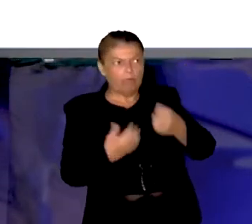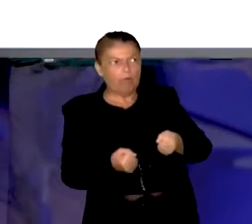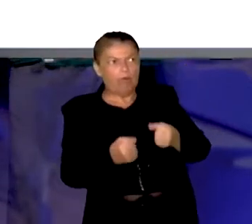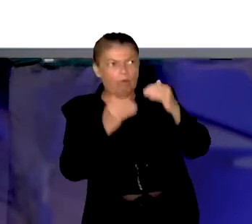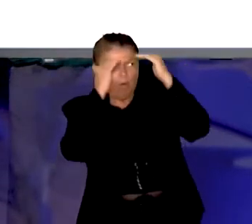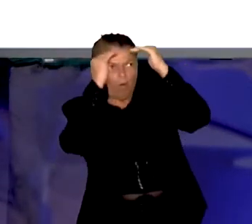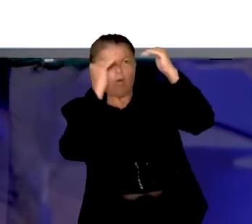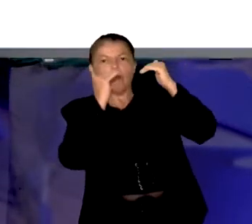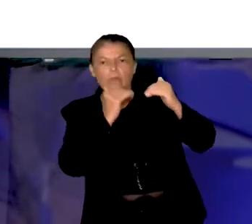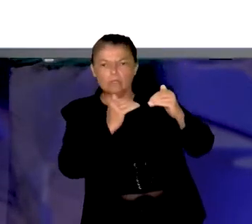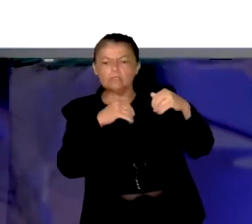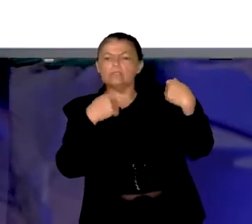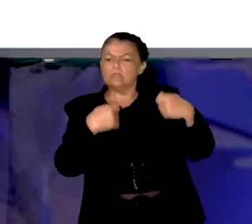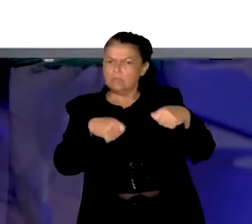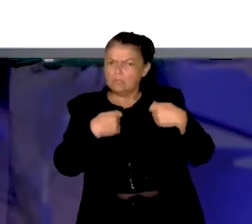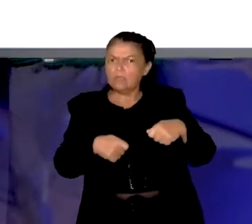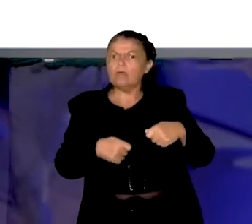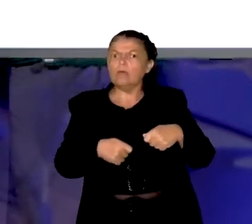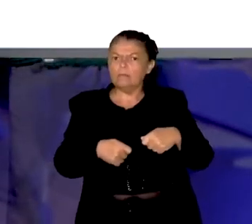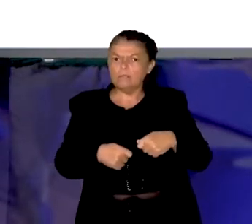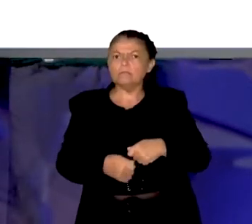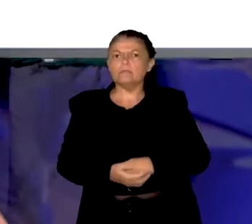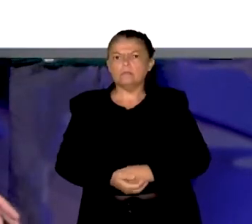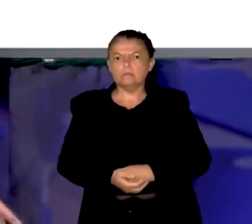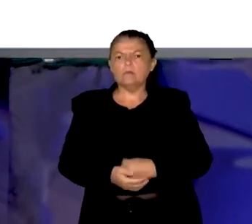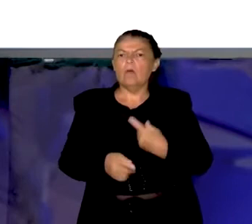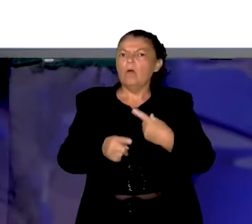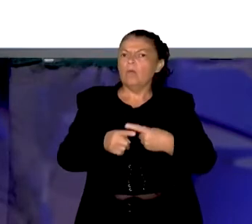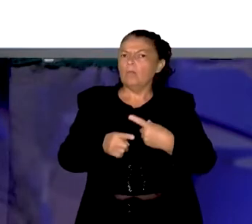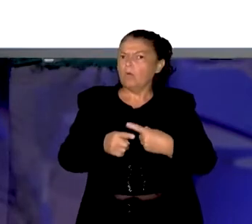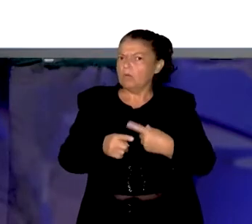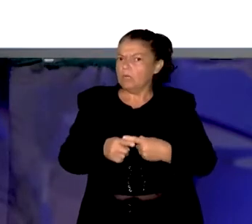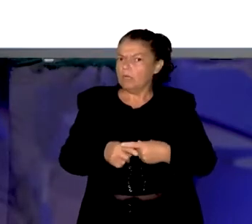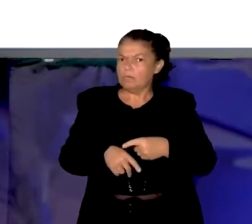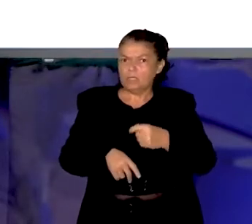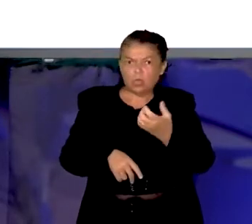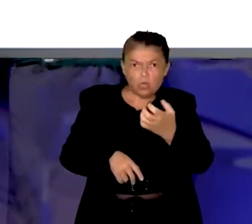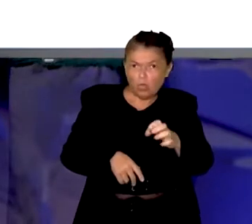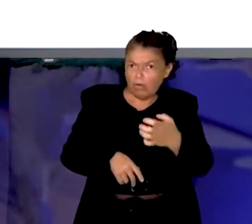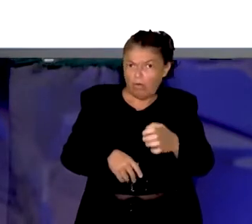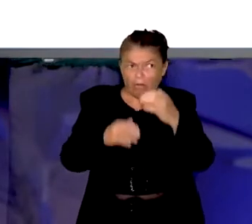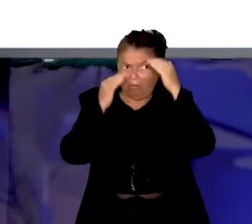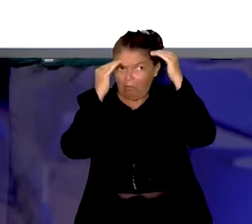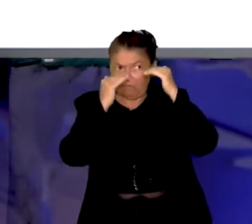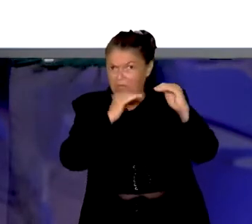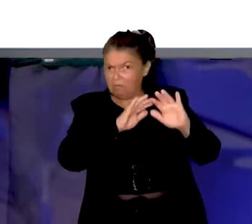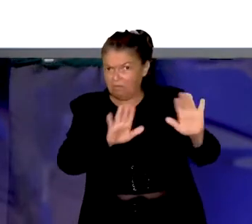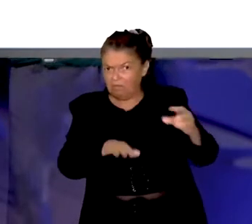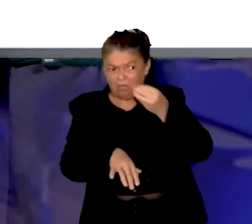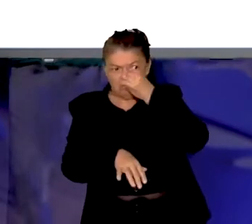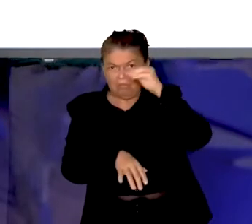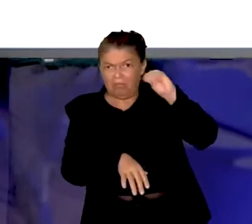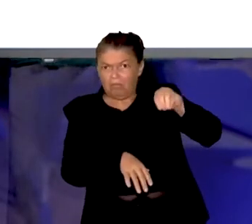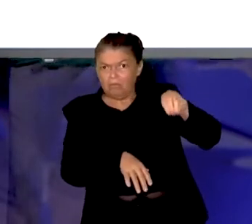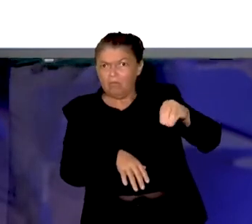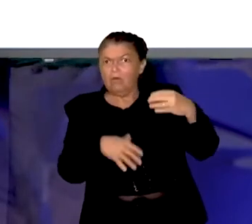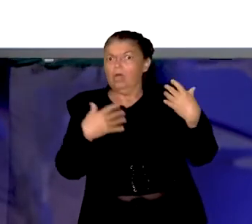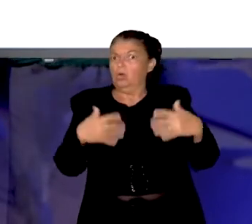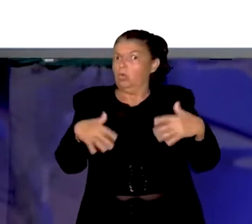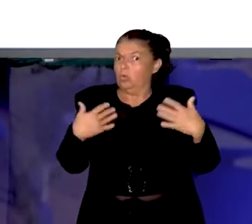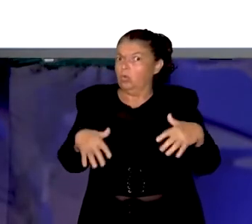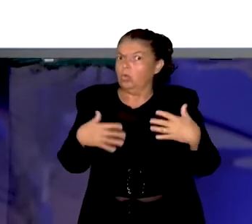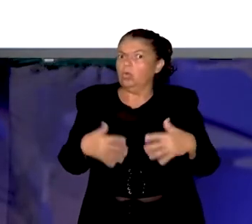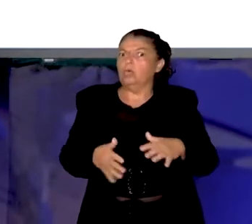os súditos deveriam obedecer, porque se obedecesse, melhor dizendo, se não obedecesse